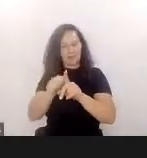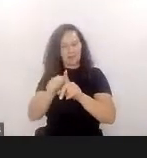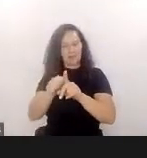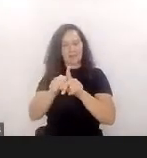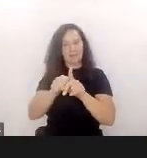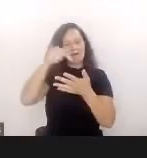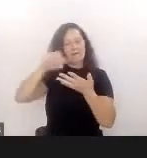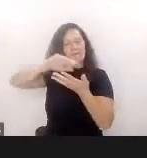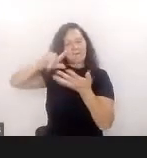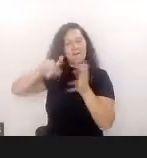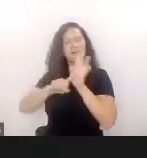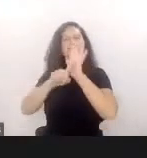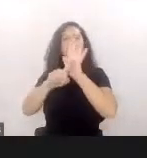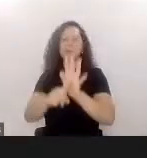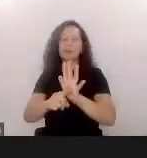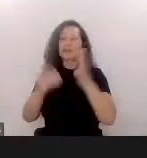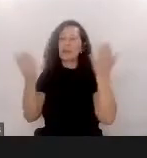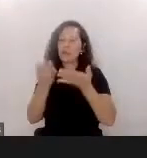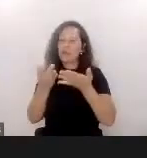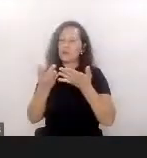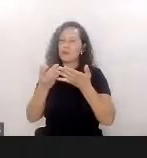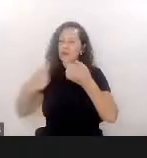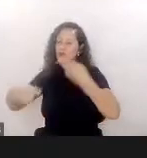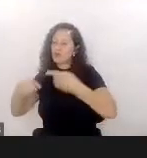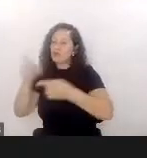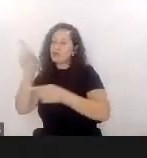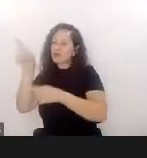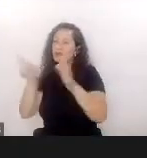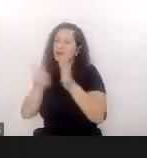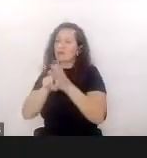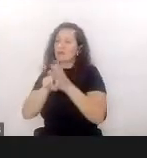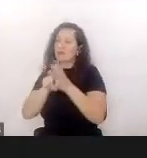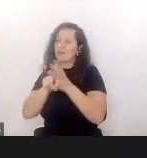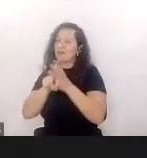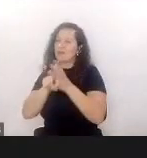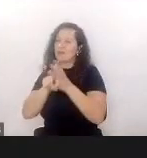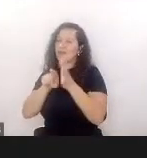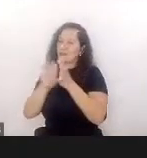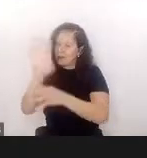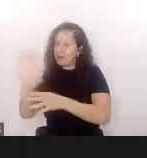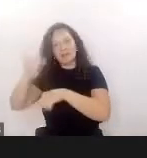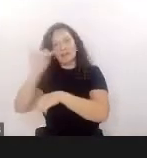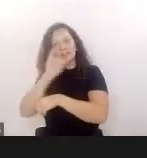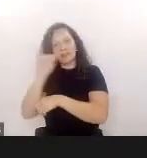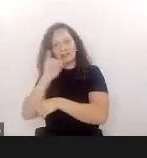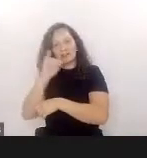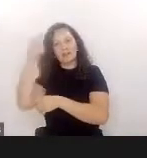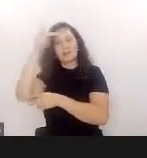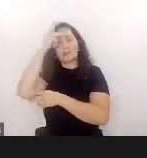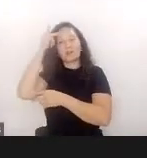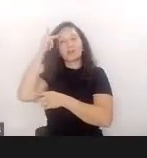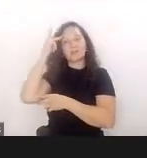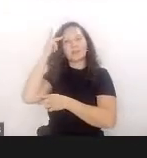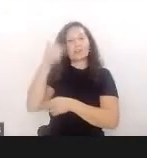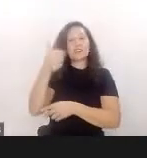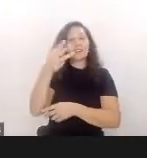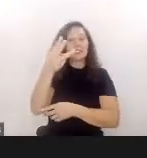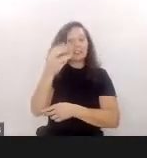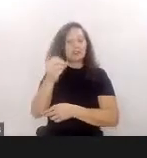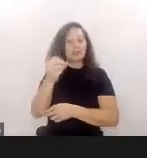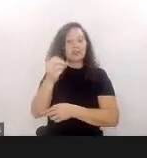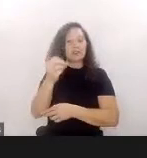sendo discutidos lá através da visão de outras pessoas, né? A gente tem 130 pessoas convidadas, arquitetos, arquitetas